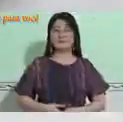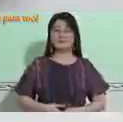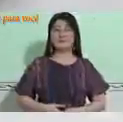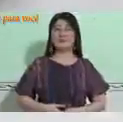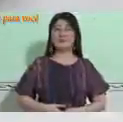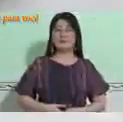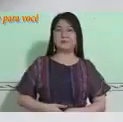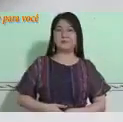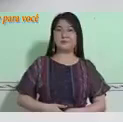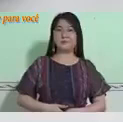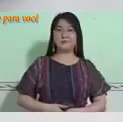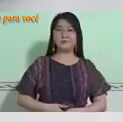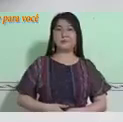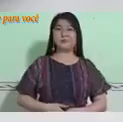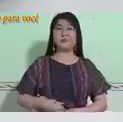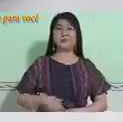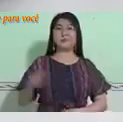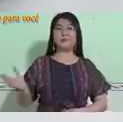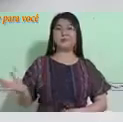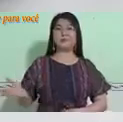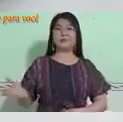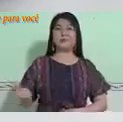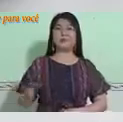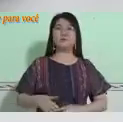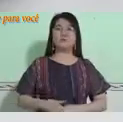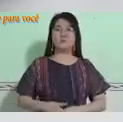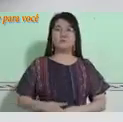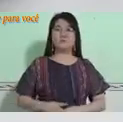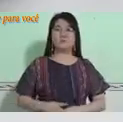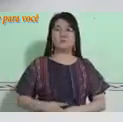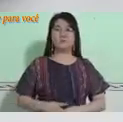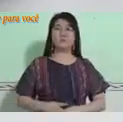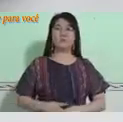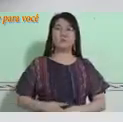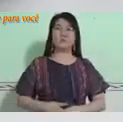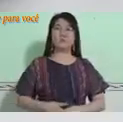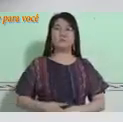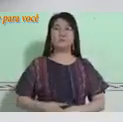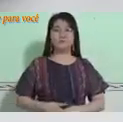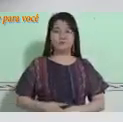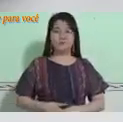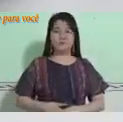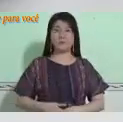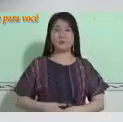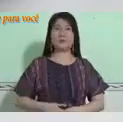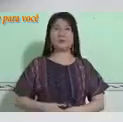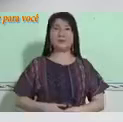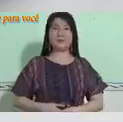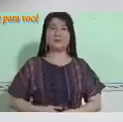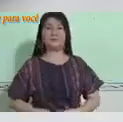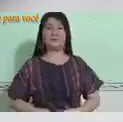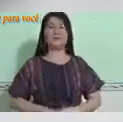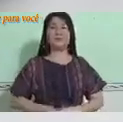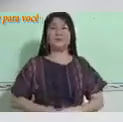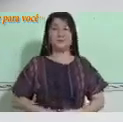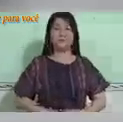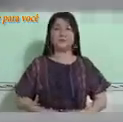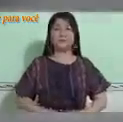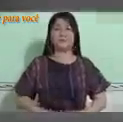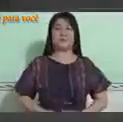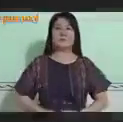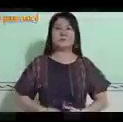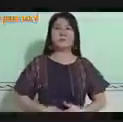Além disso, alimentar-se bem, beber bastante água, descansar o suficiente, deixar de fumar,